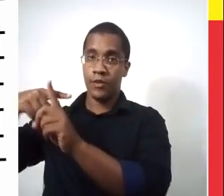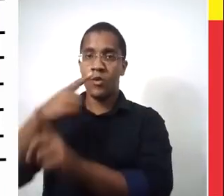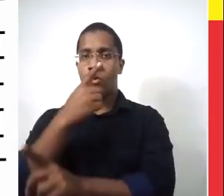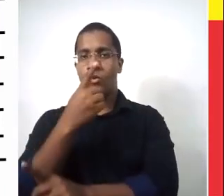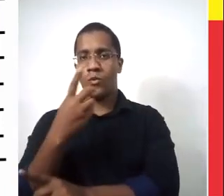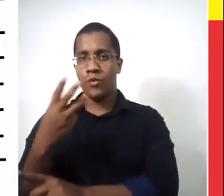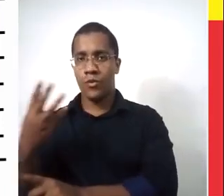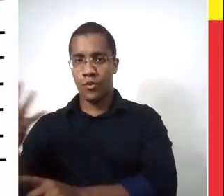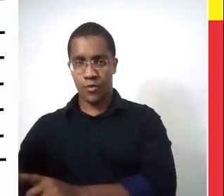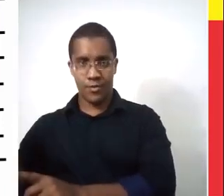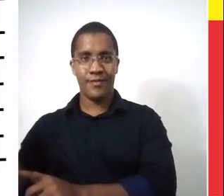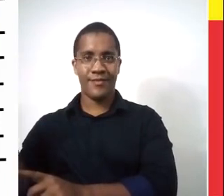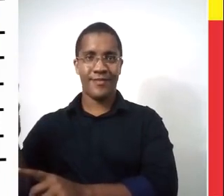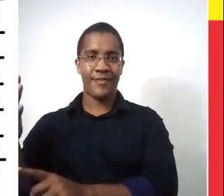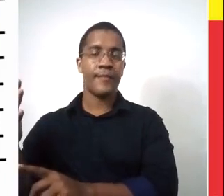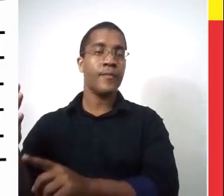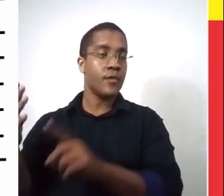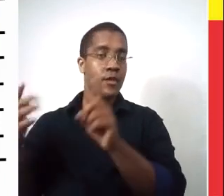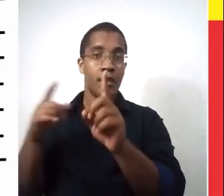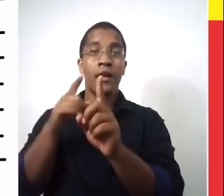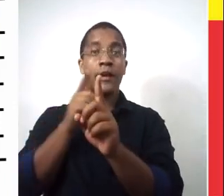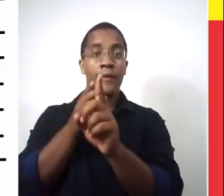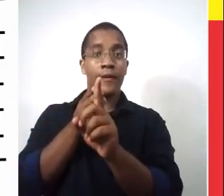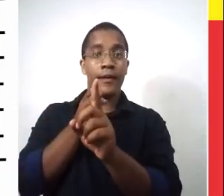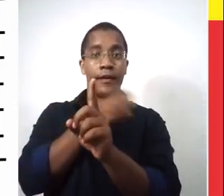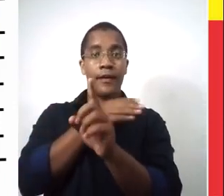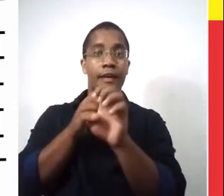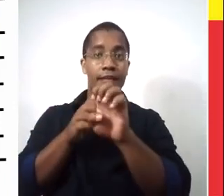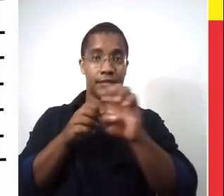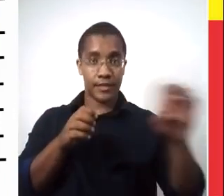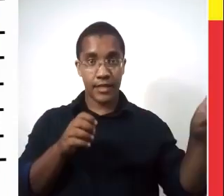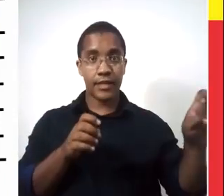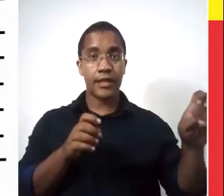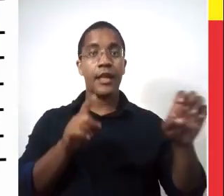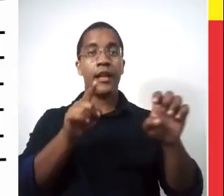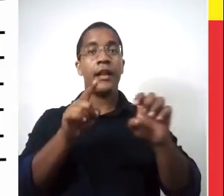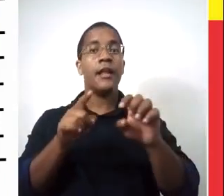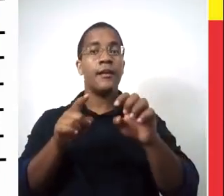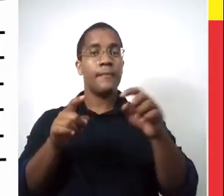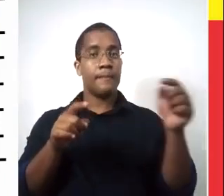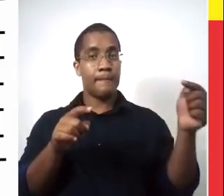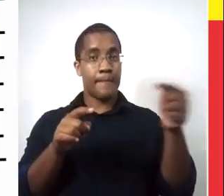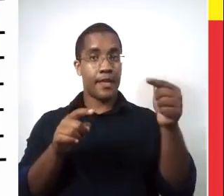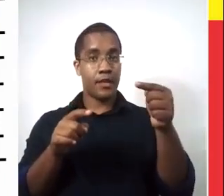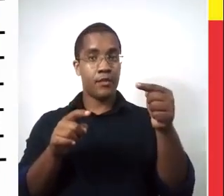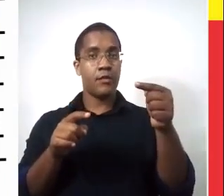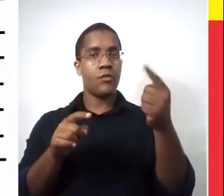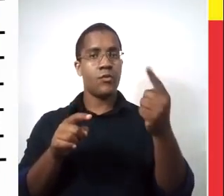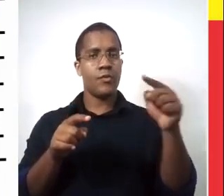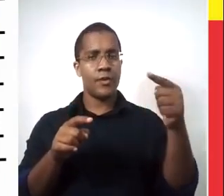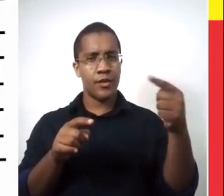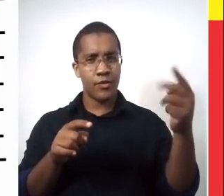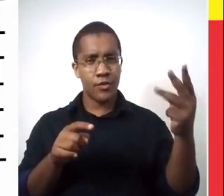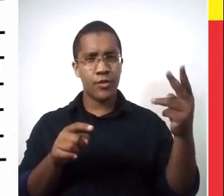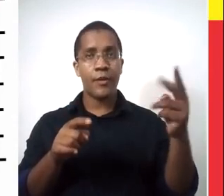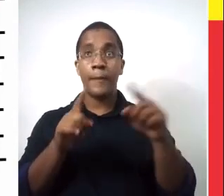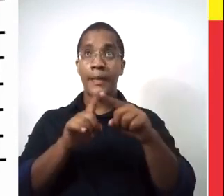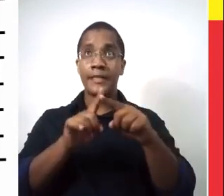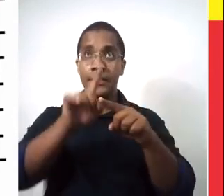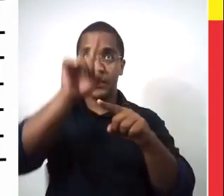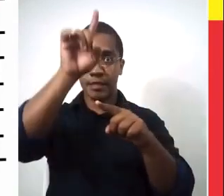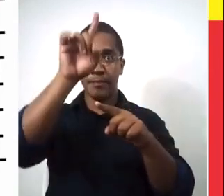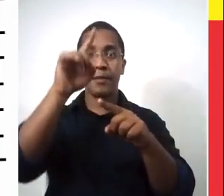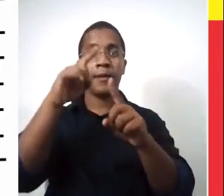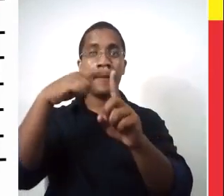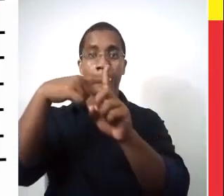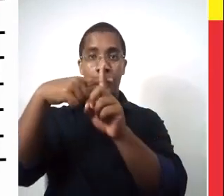5, 6, 7. Para a esquerda é negativo. Menos 1, menos 2, menos 3, menos 4. Para cima é positivo. 1, 2,